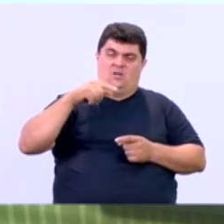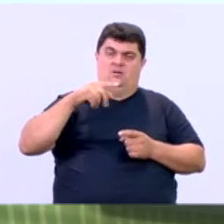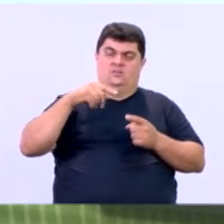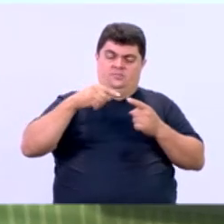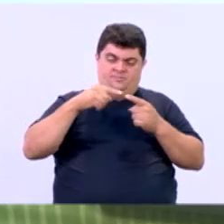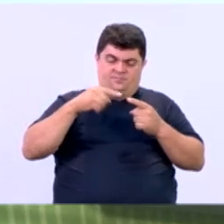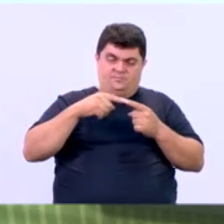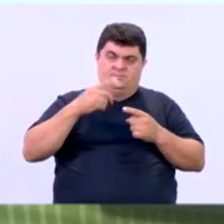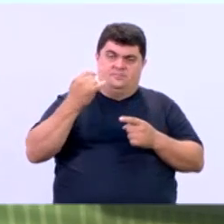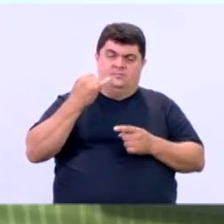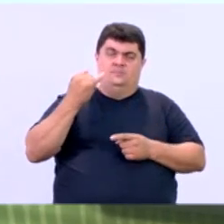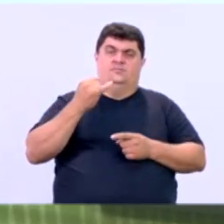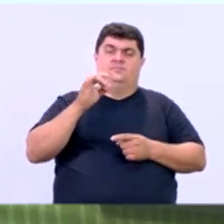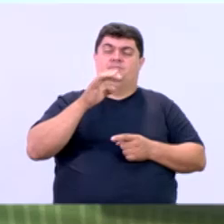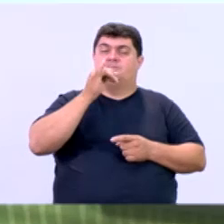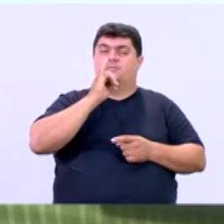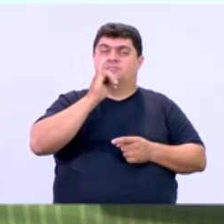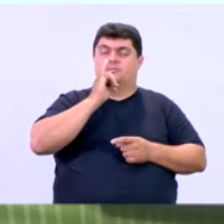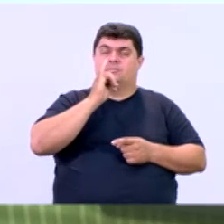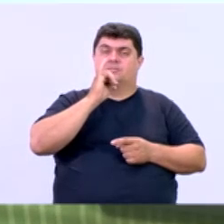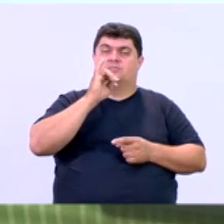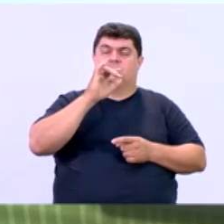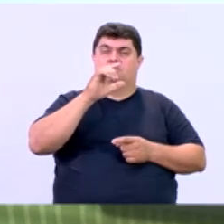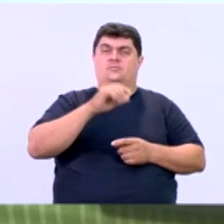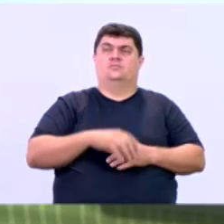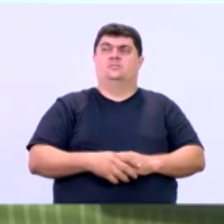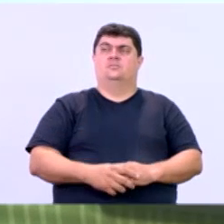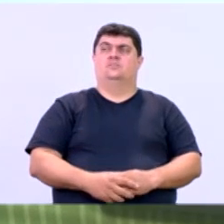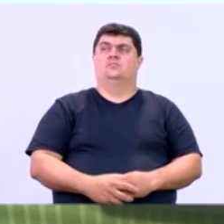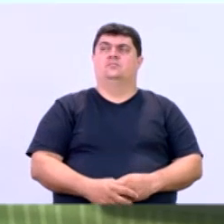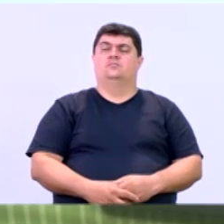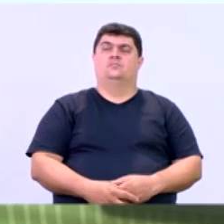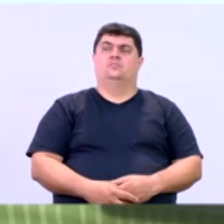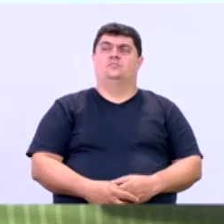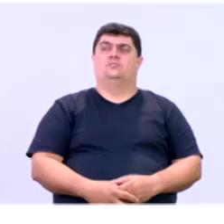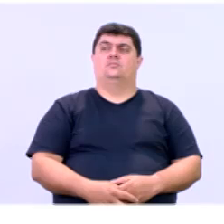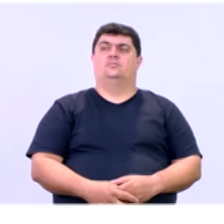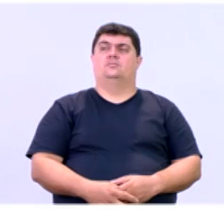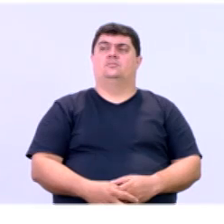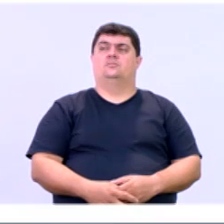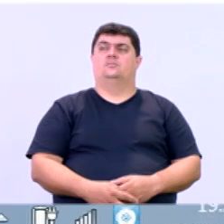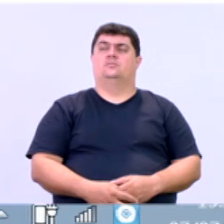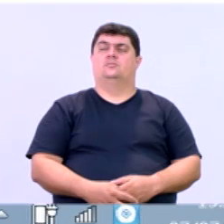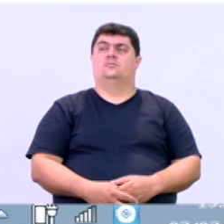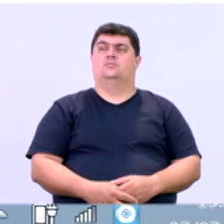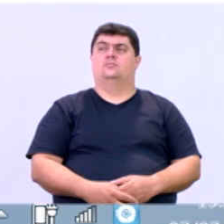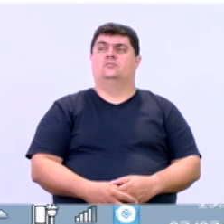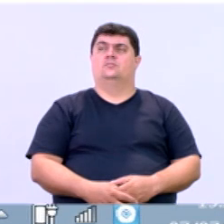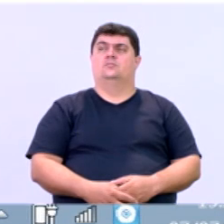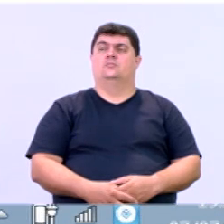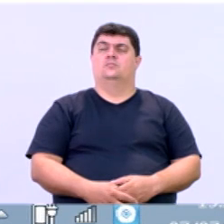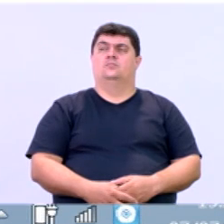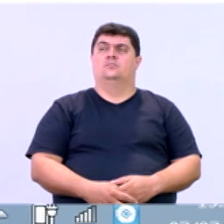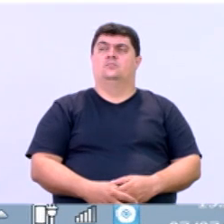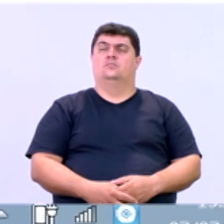caso aqui é só exemplo de formulários, tá? O que mais que nós